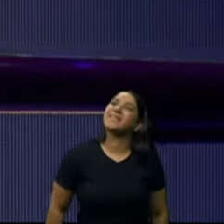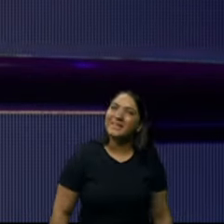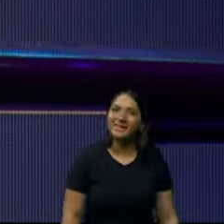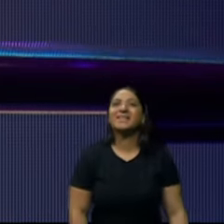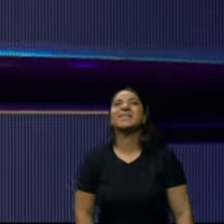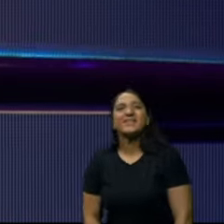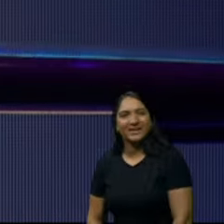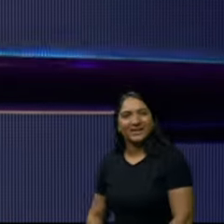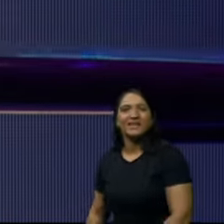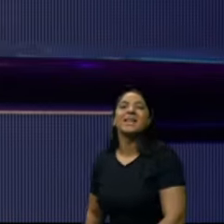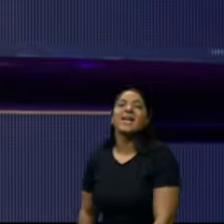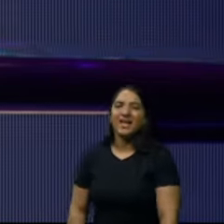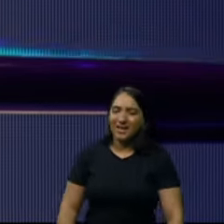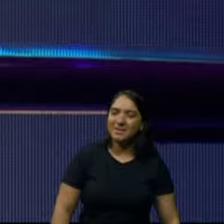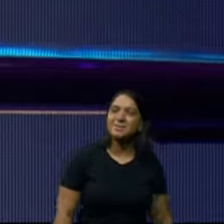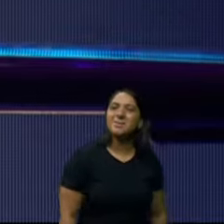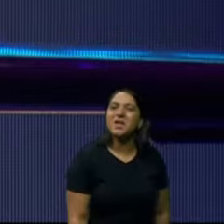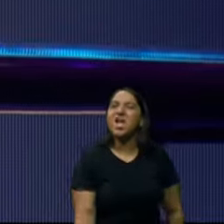E aí